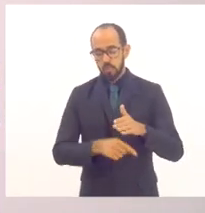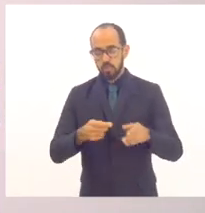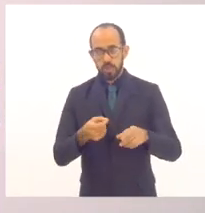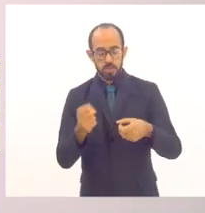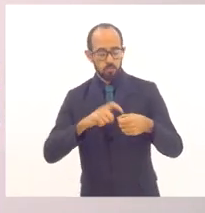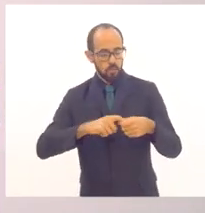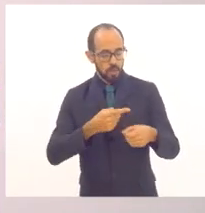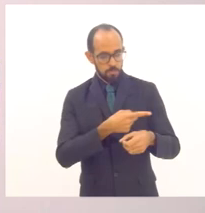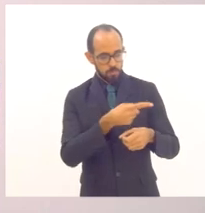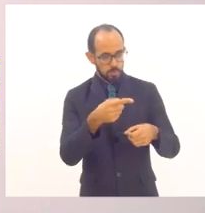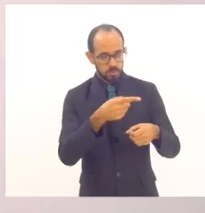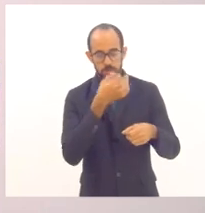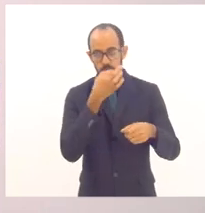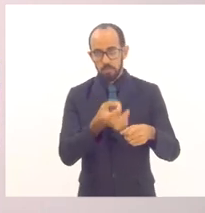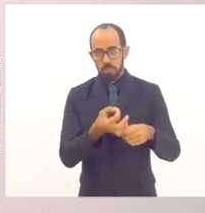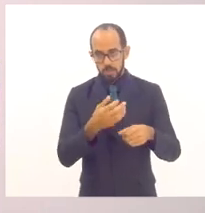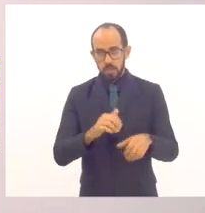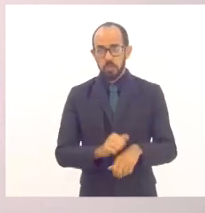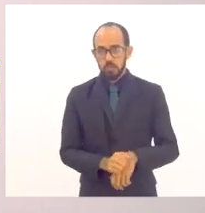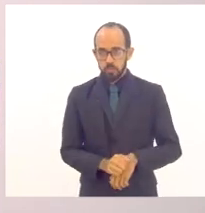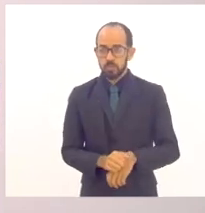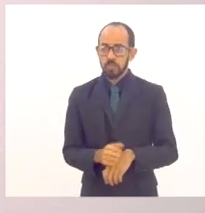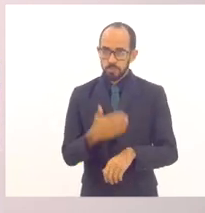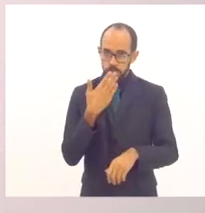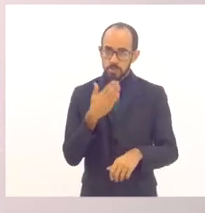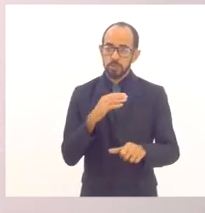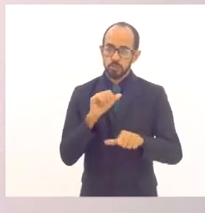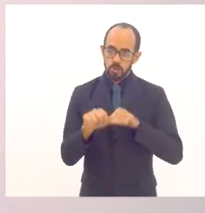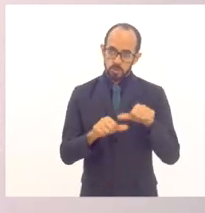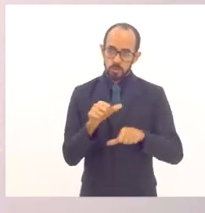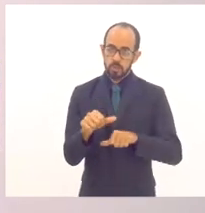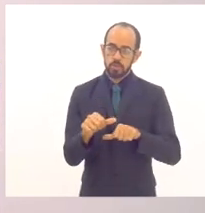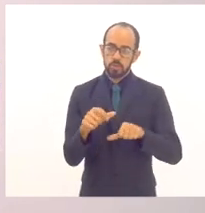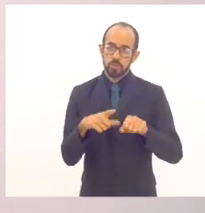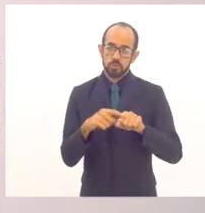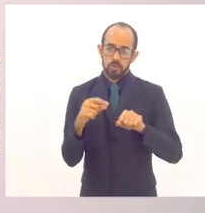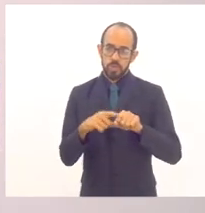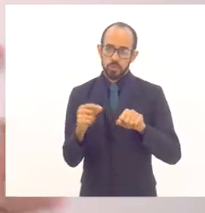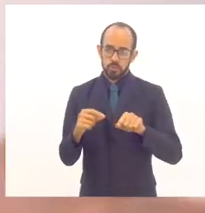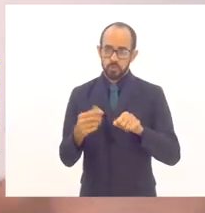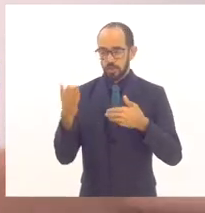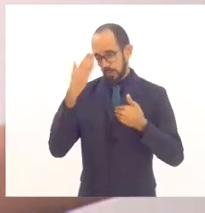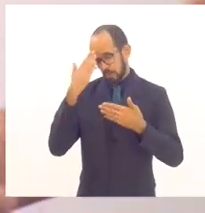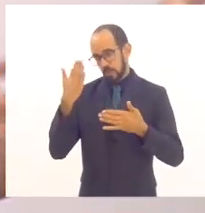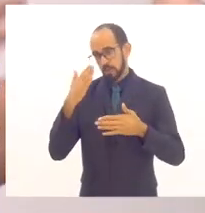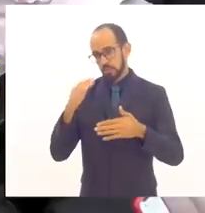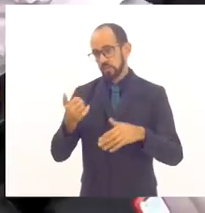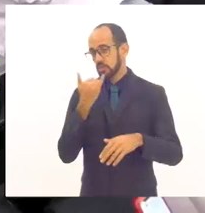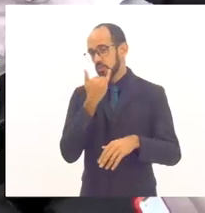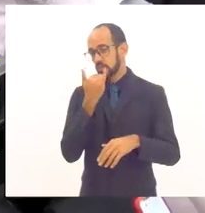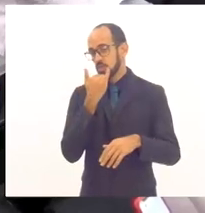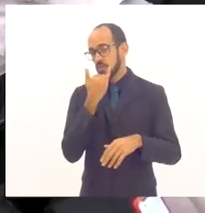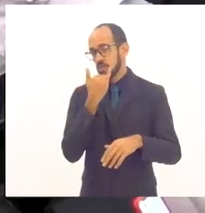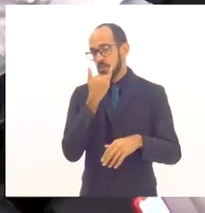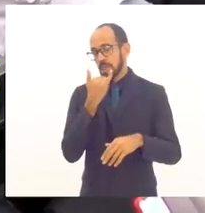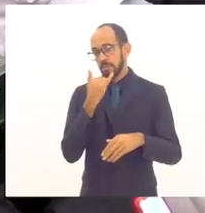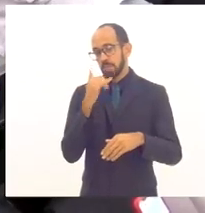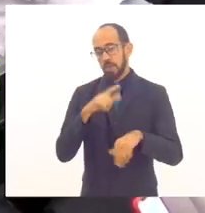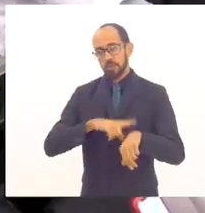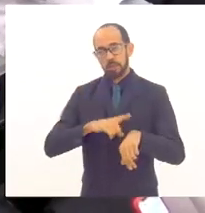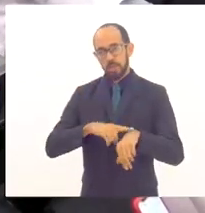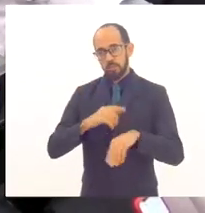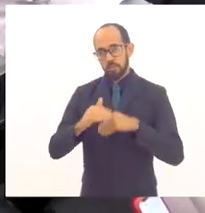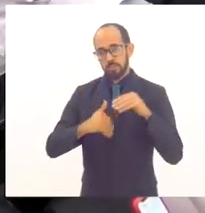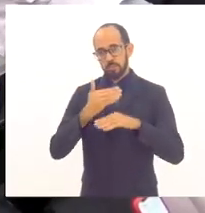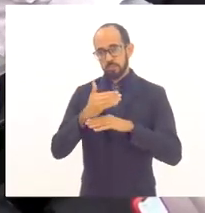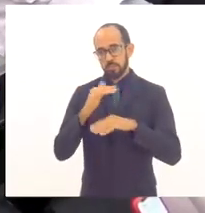vocês com as considerações, solicitando as alterações dos artigos. É isso. Agradeço. Beleza. Desculpa pela... Não, imagina. Mas...